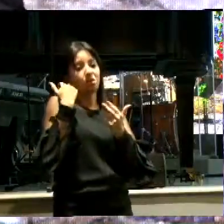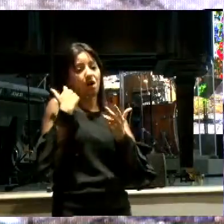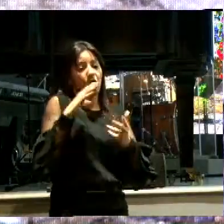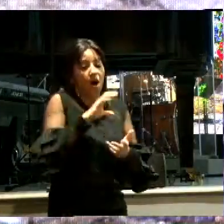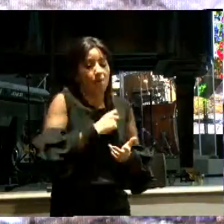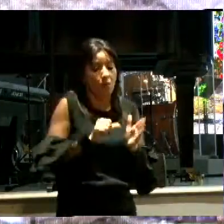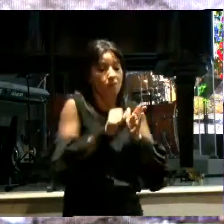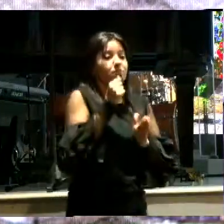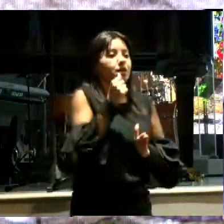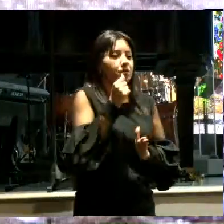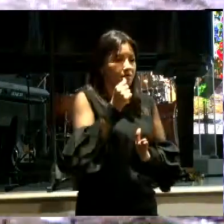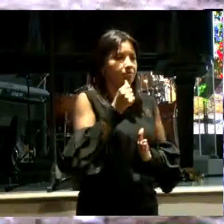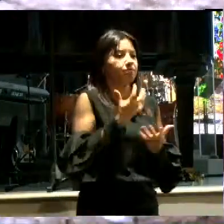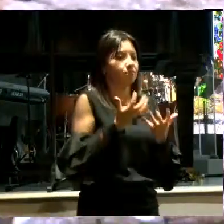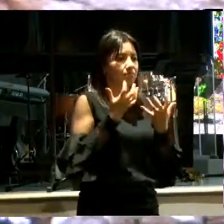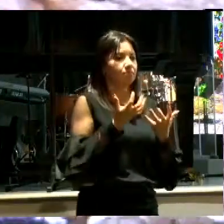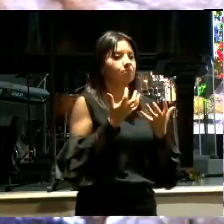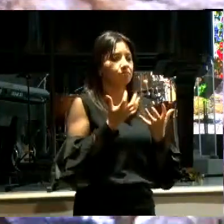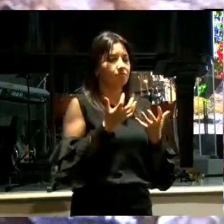Então,